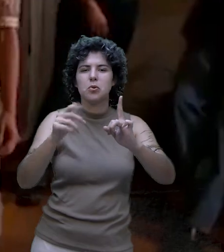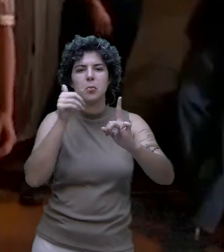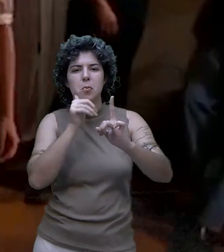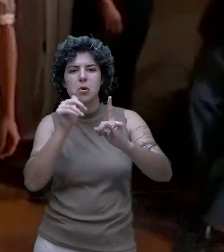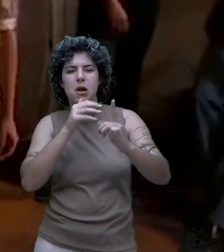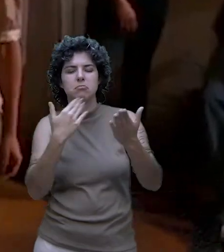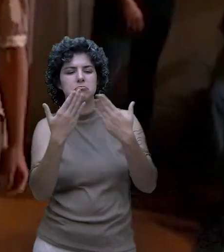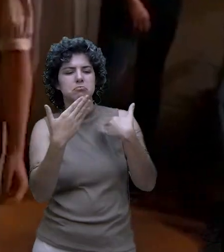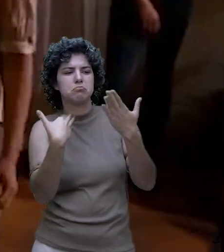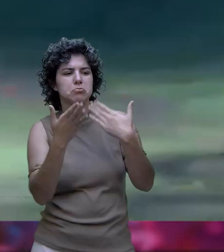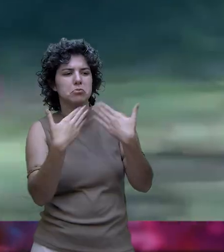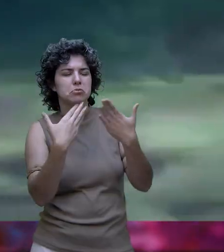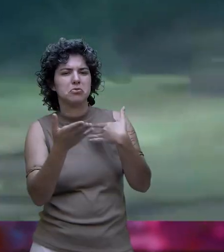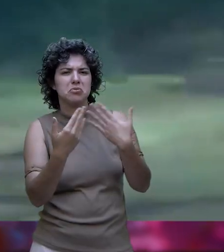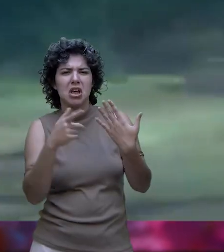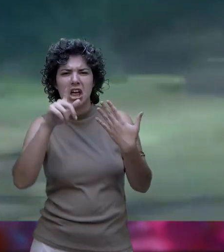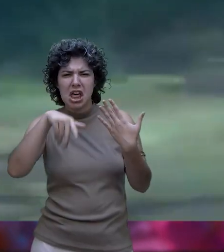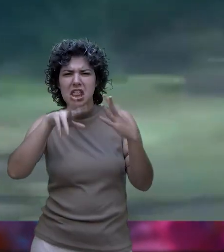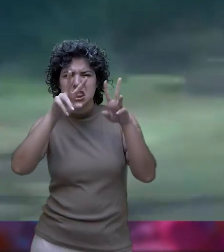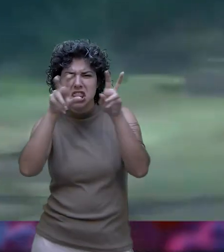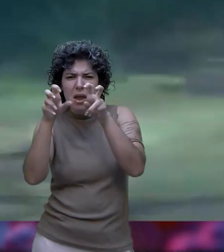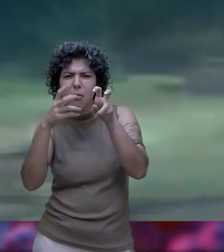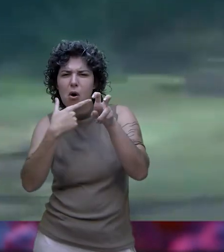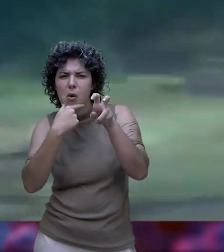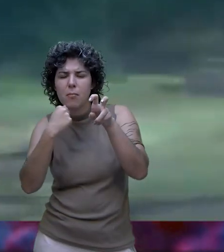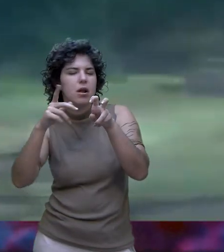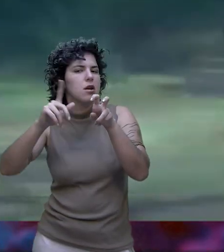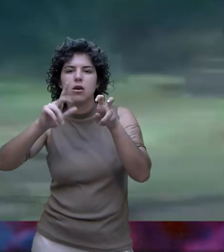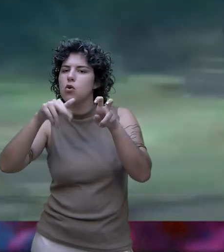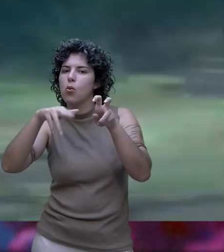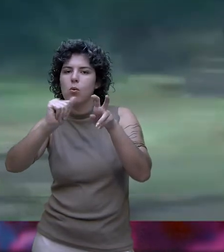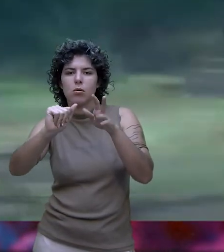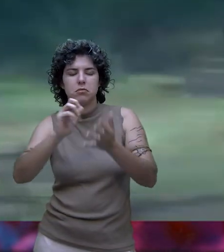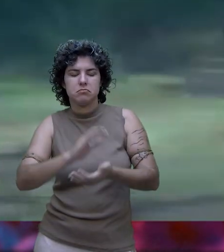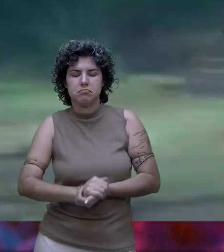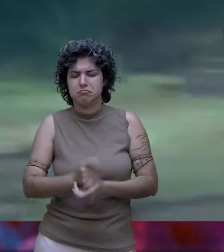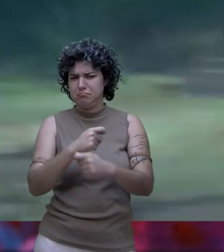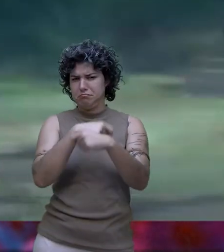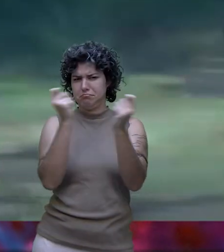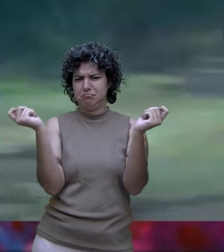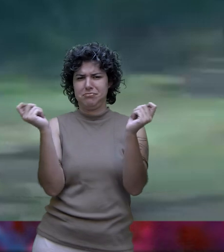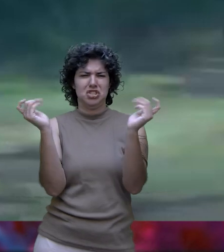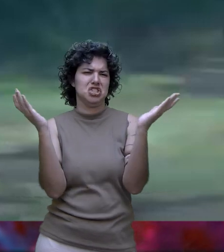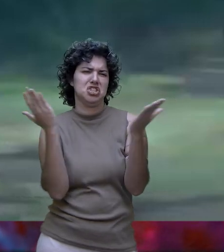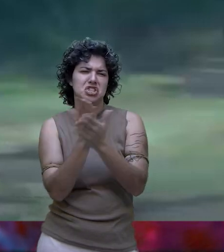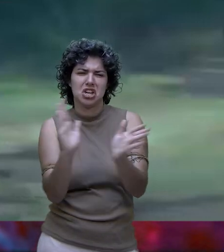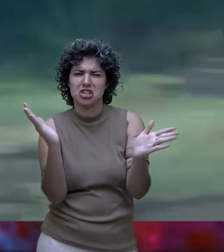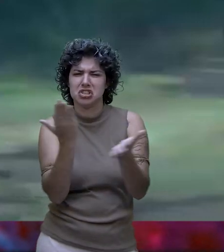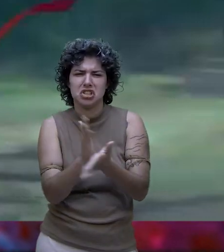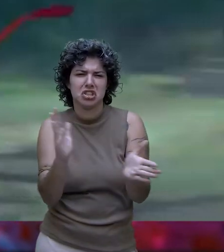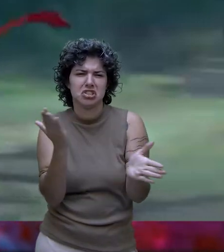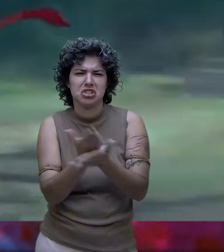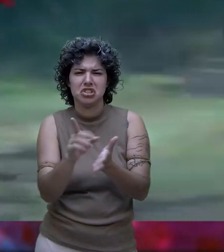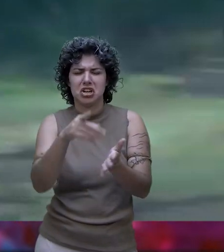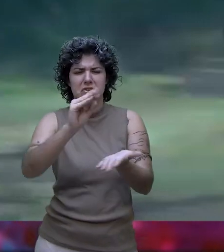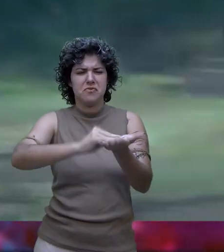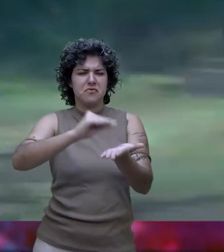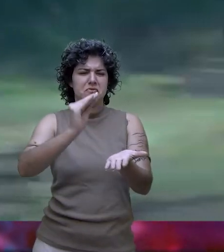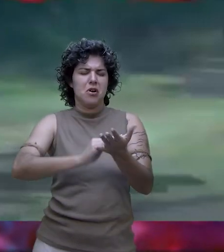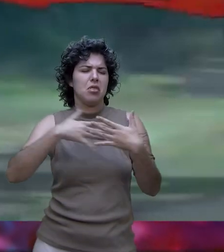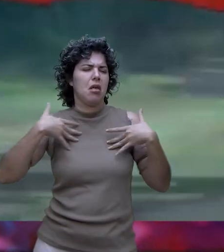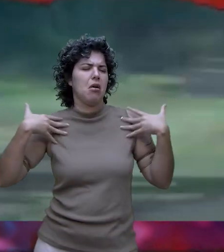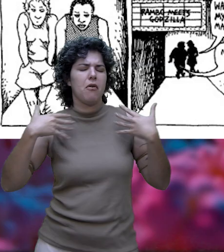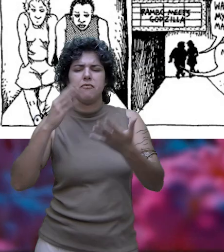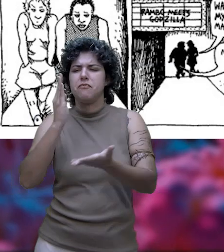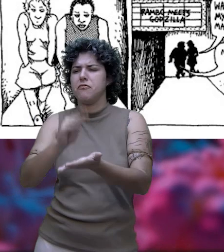homem? Impossível. Tá legal, já chega. Desonra, desonra pra toda a sua família. Pode anotar aí. Desonra pra tu, desonra pra